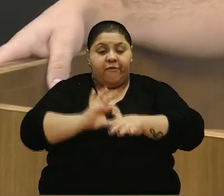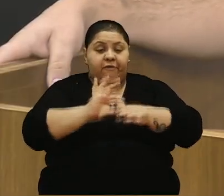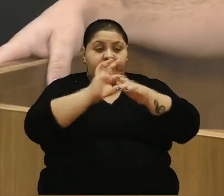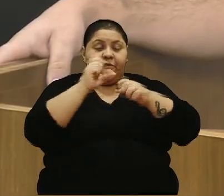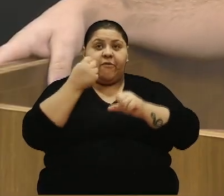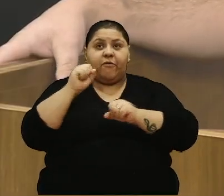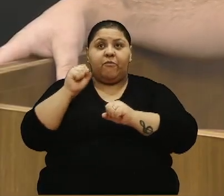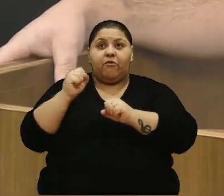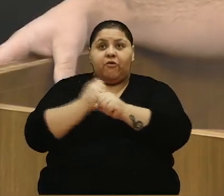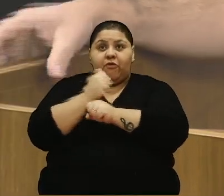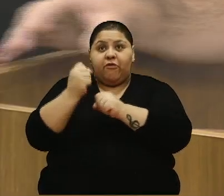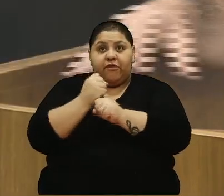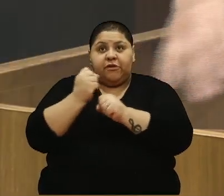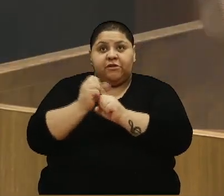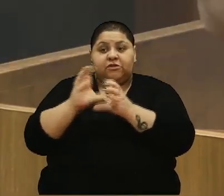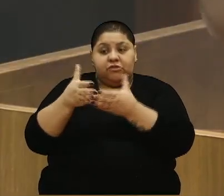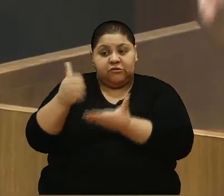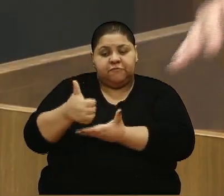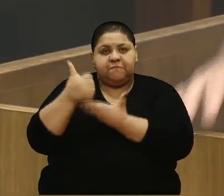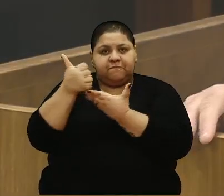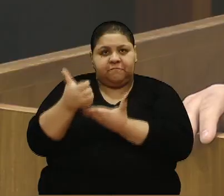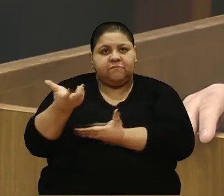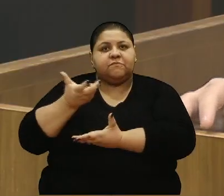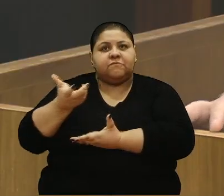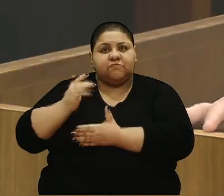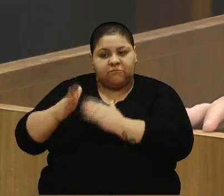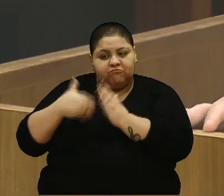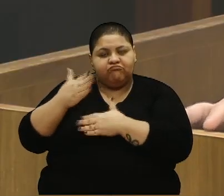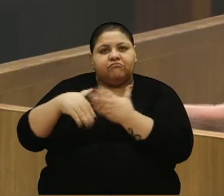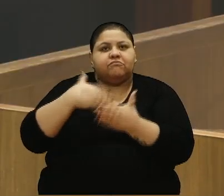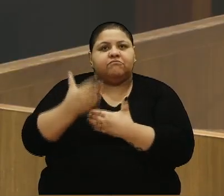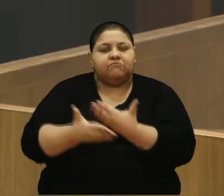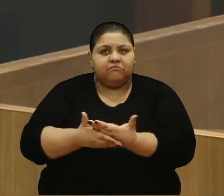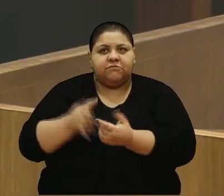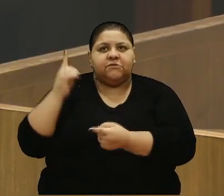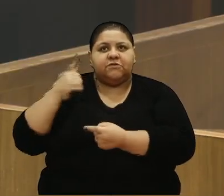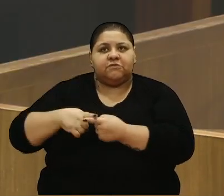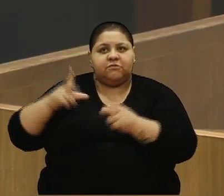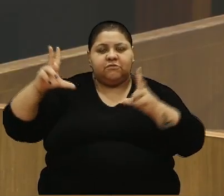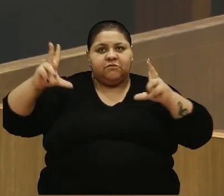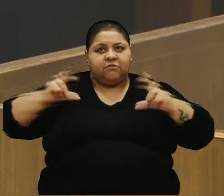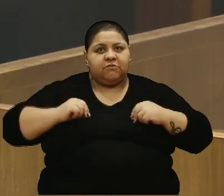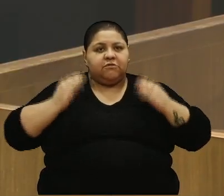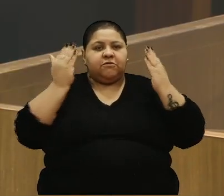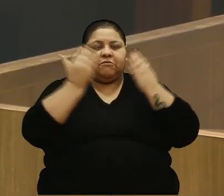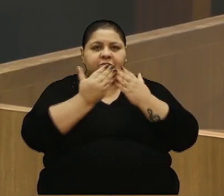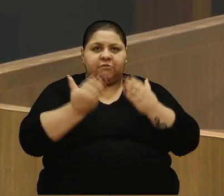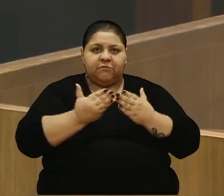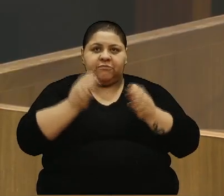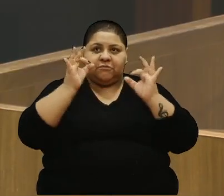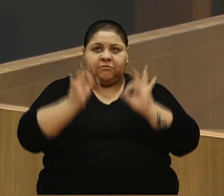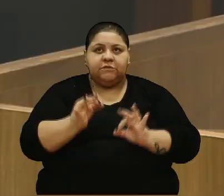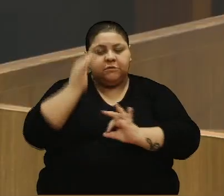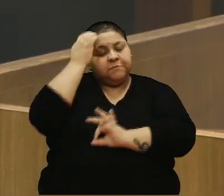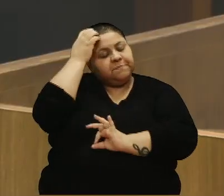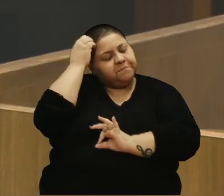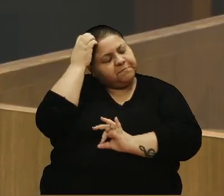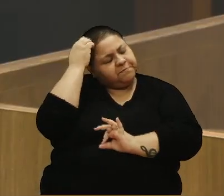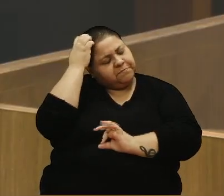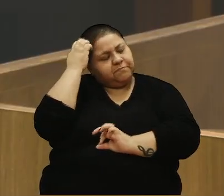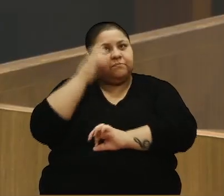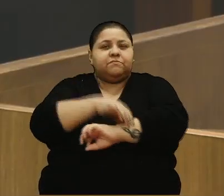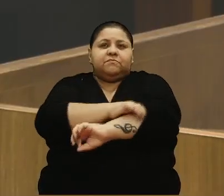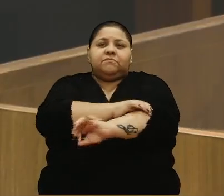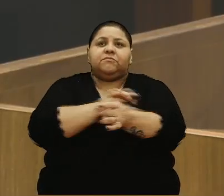frente parlamentar aqui na Câmara e queremos avançar ainda mais, porque a gente merece um estudo de qualidade.